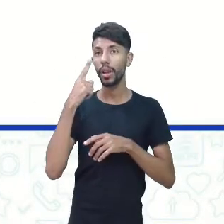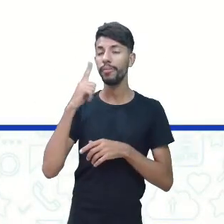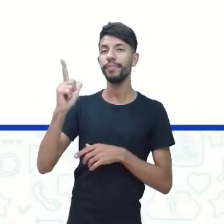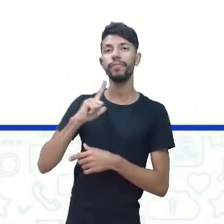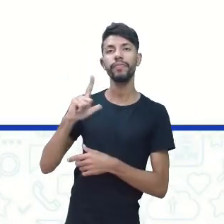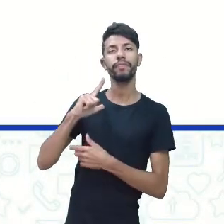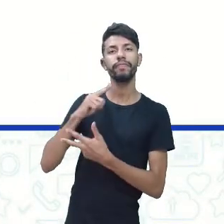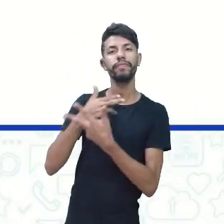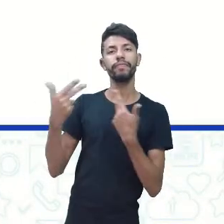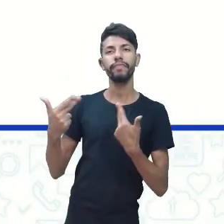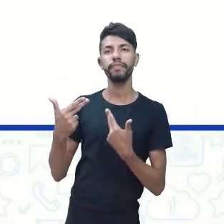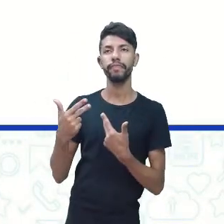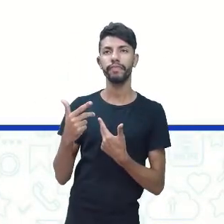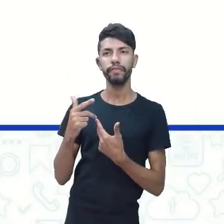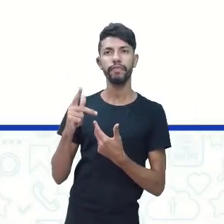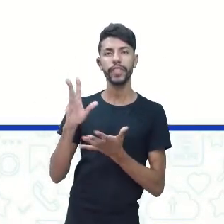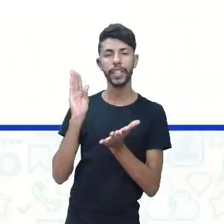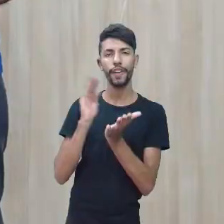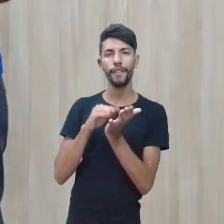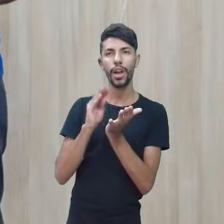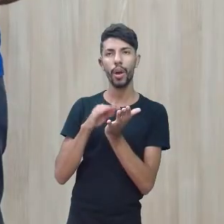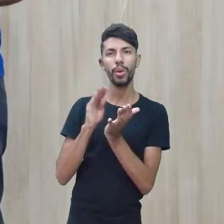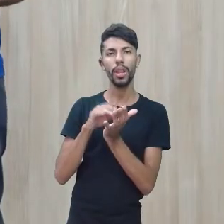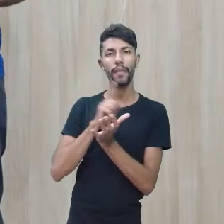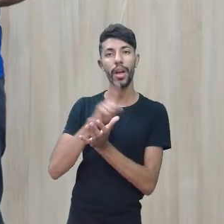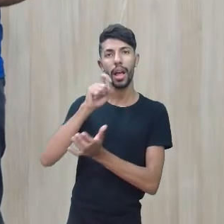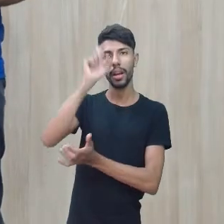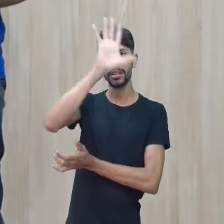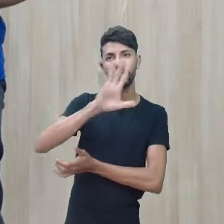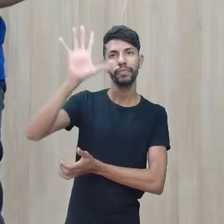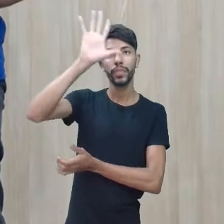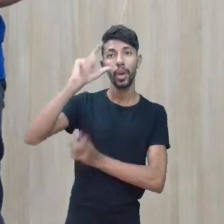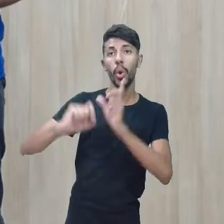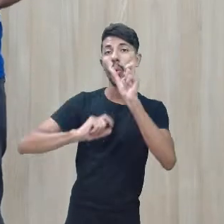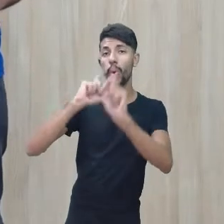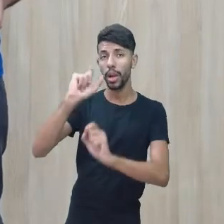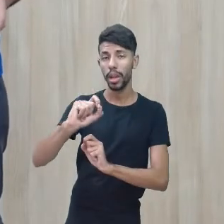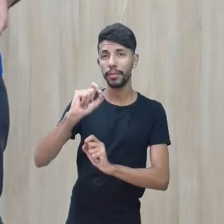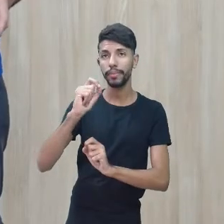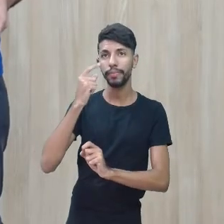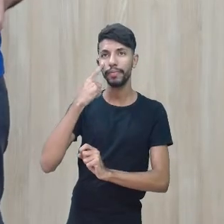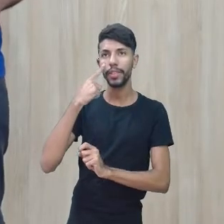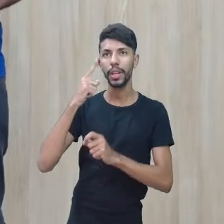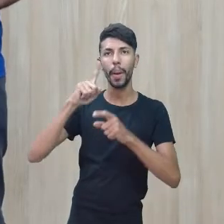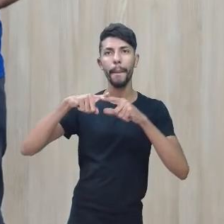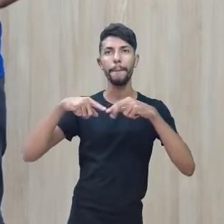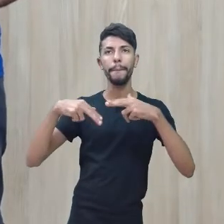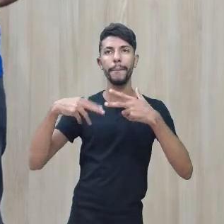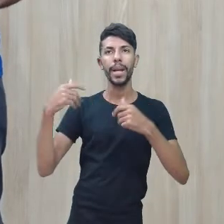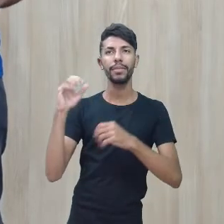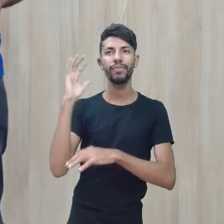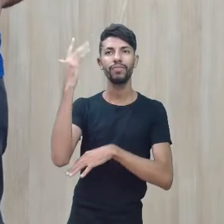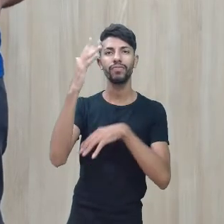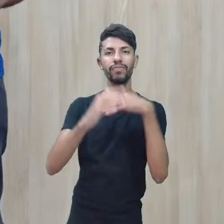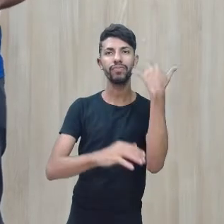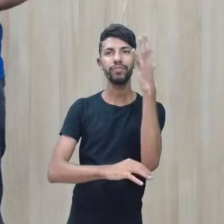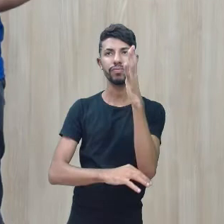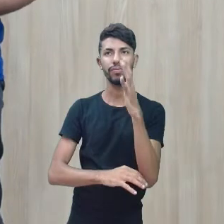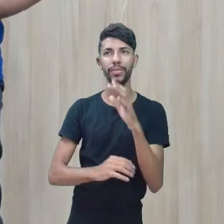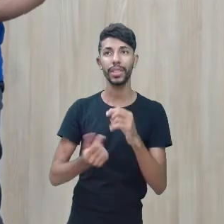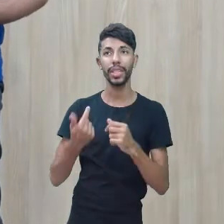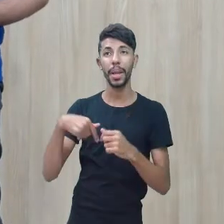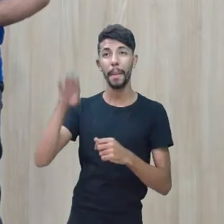que estava em falta no continente europeu, que se chama, olha, matéria-prima.